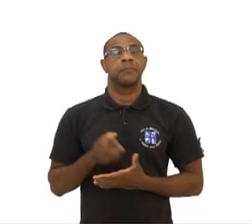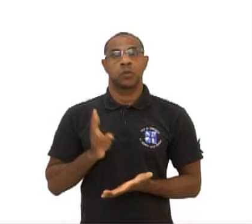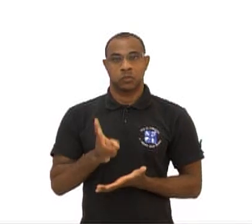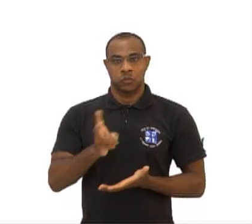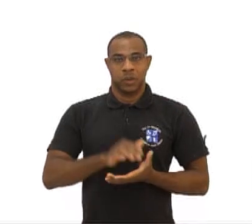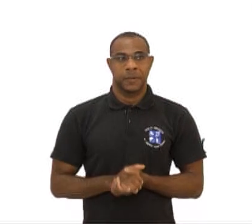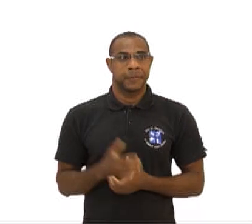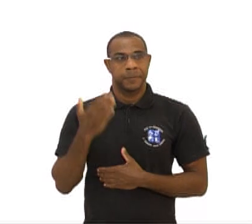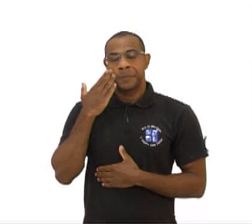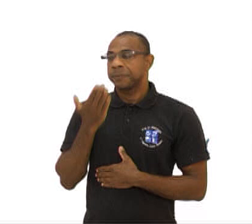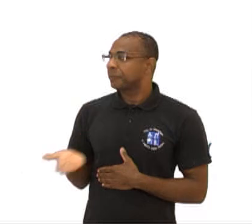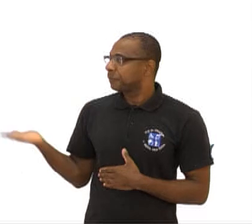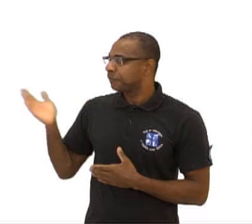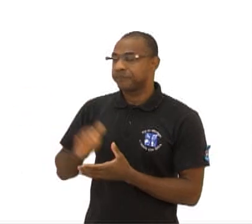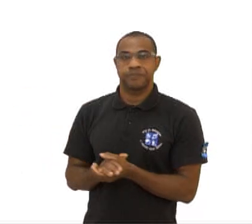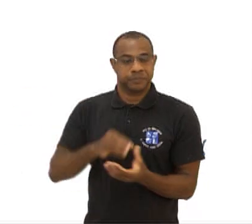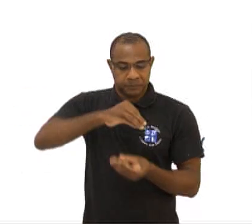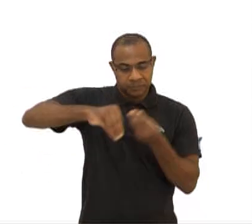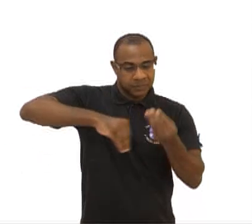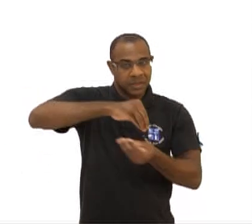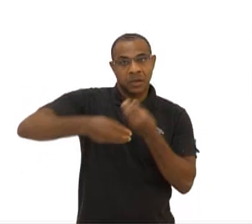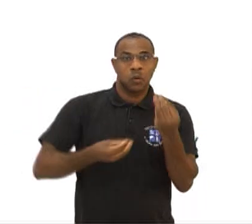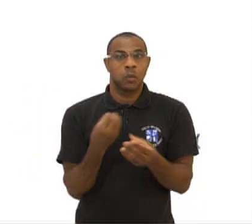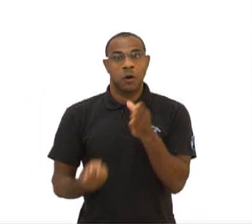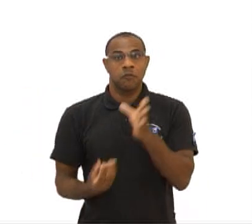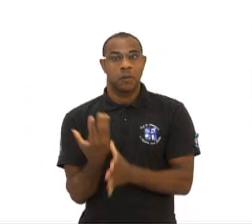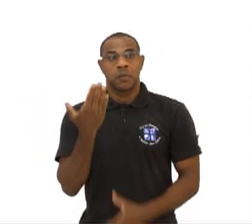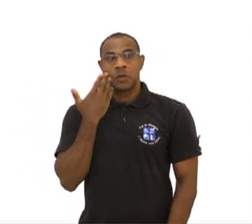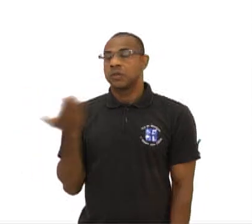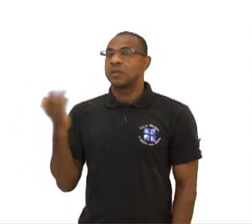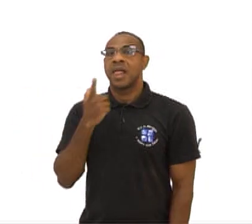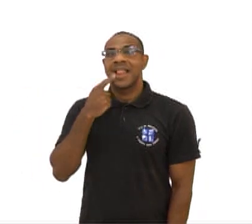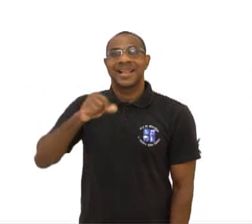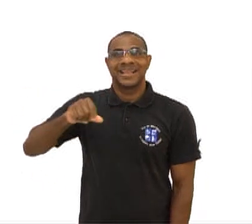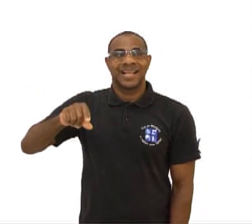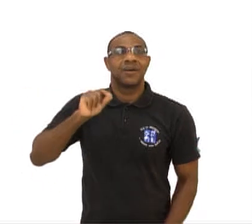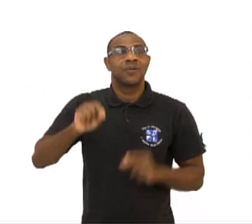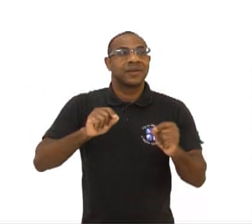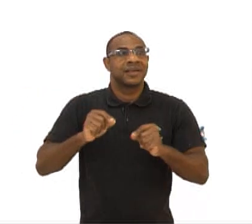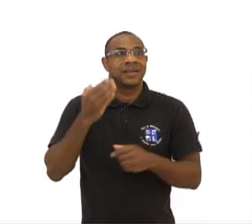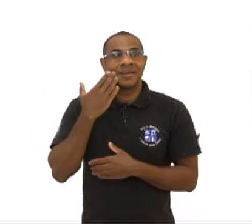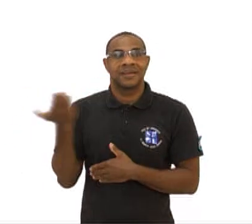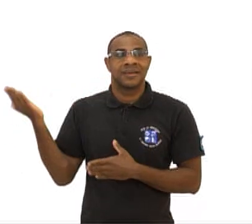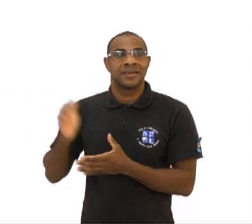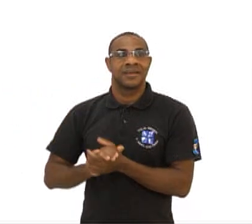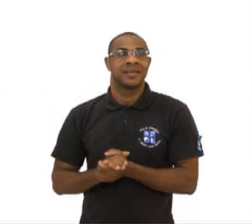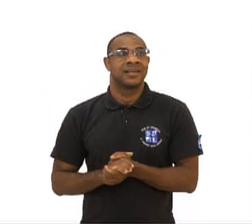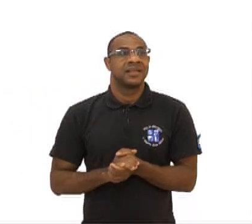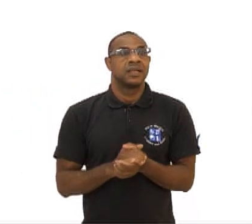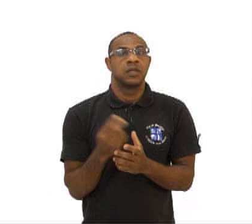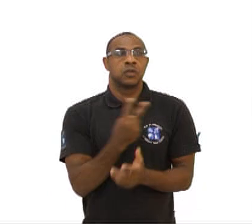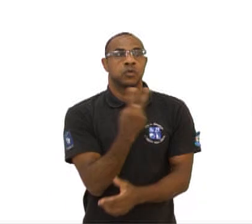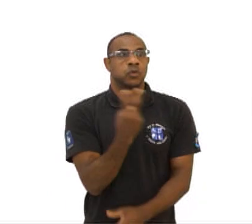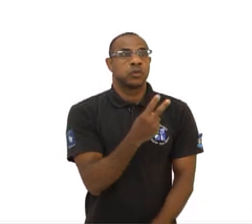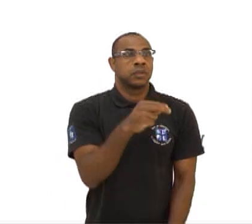continuar aqui. Observe a nossa reação, então, da formação do sal de cozinha. A gente parte dos dois elementos que são substâncias simples e o